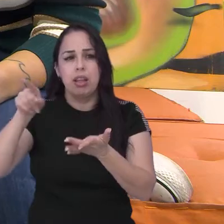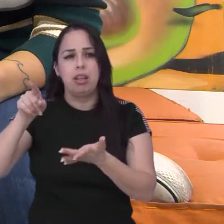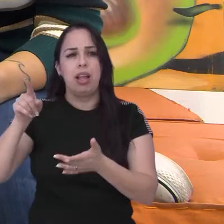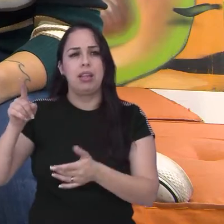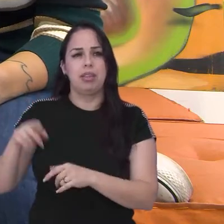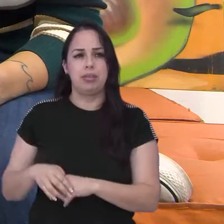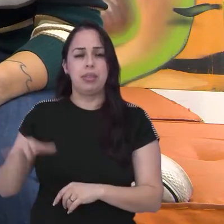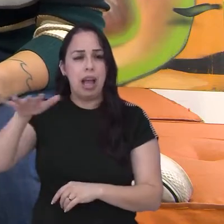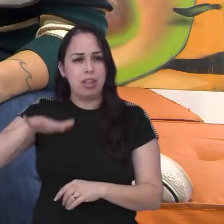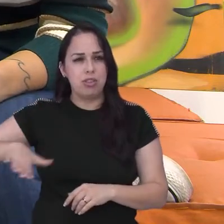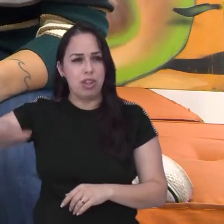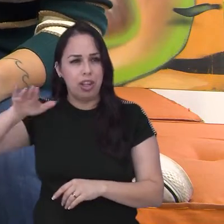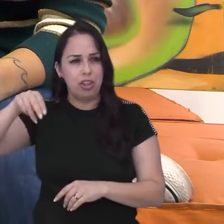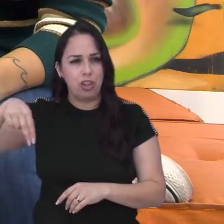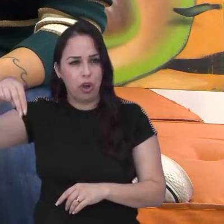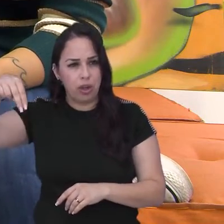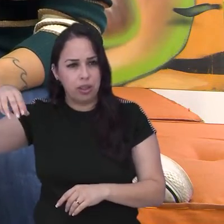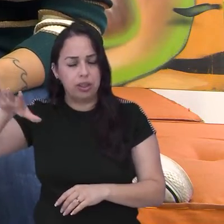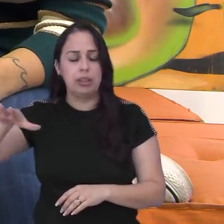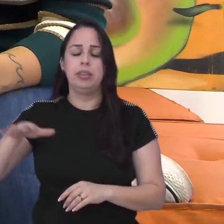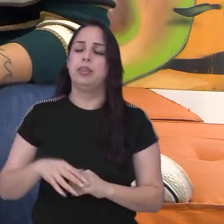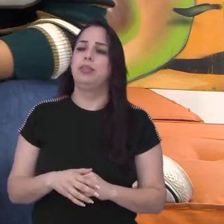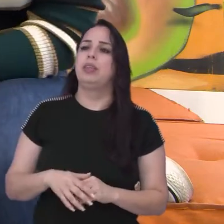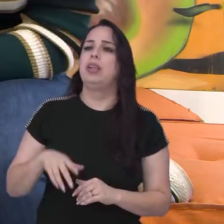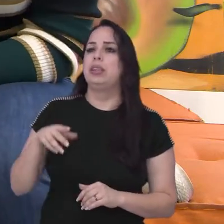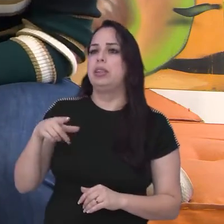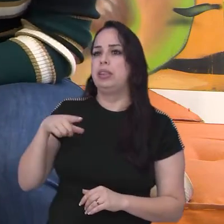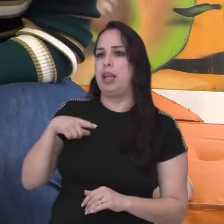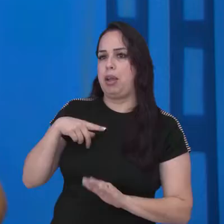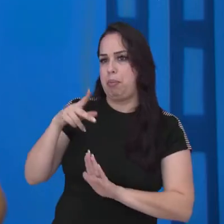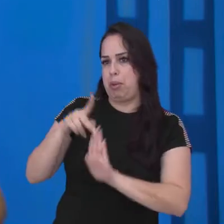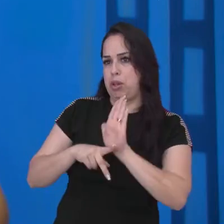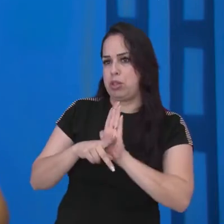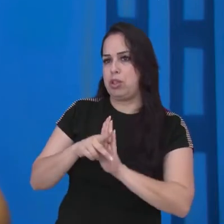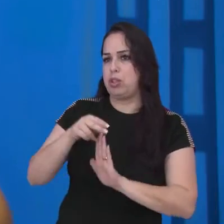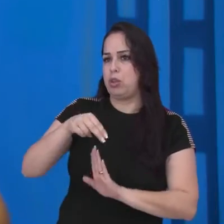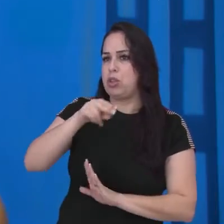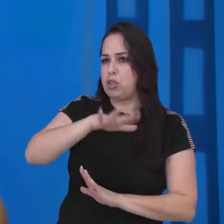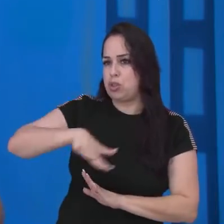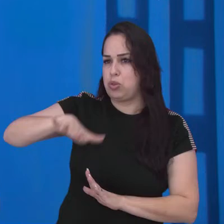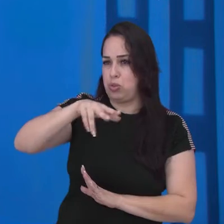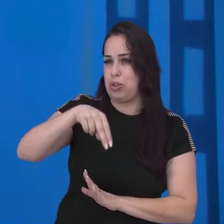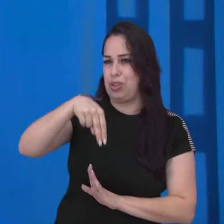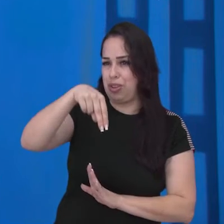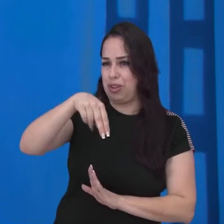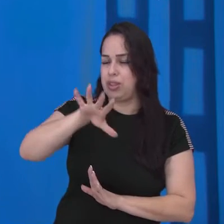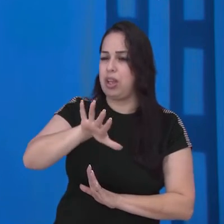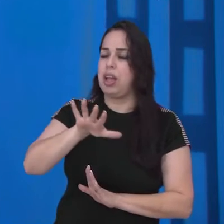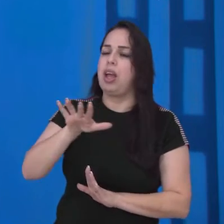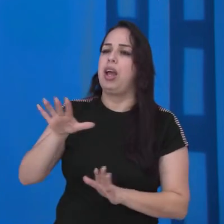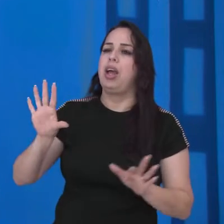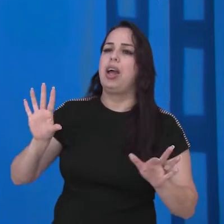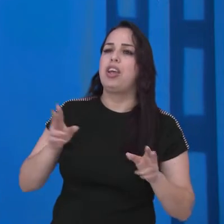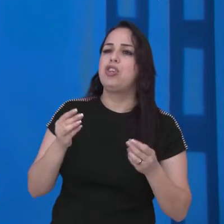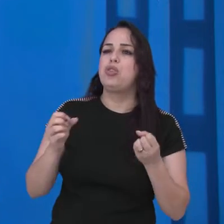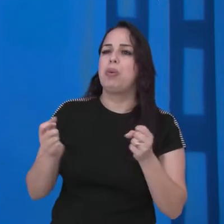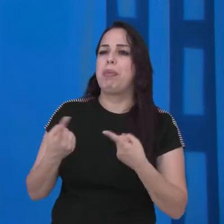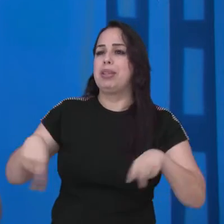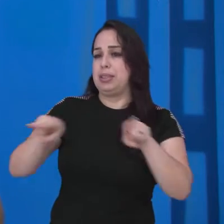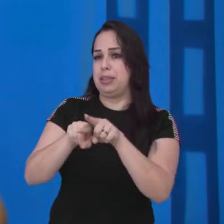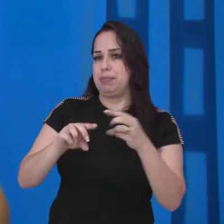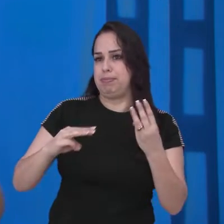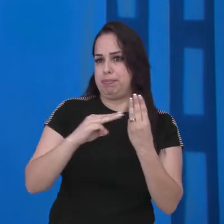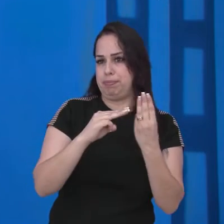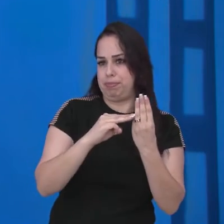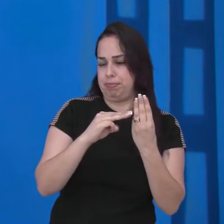não sei se... Sim, o Zona Norte no Ar é um projeto em parceria com a Fundação Cultural, né? Lá é o Cássio e o